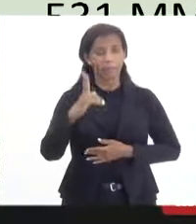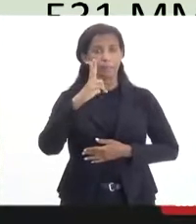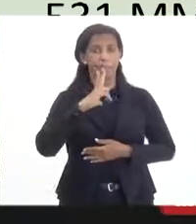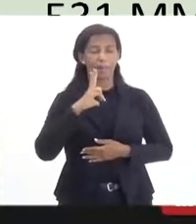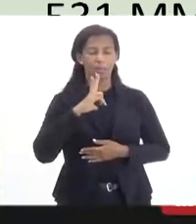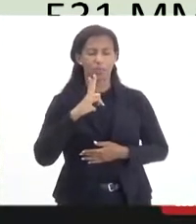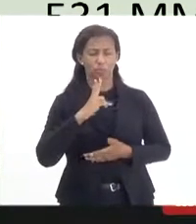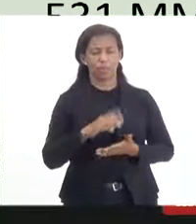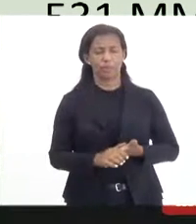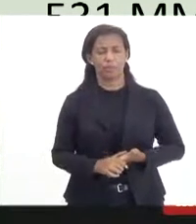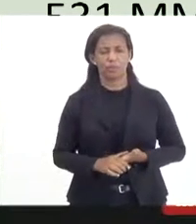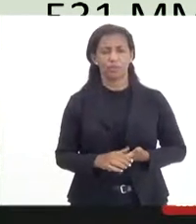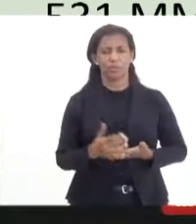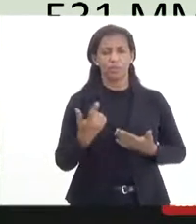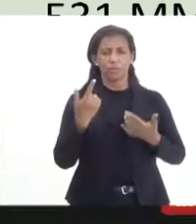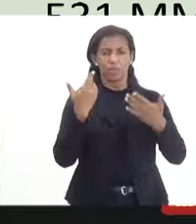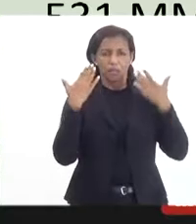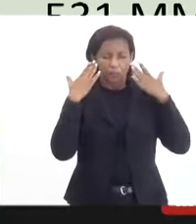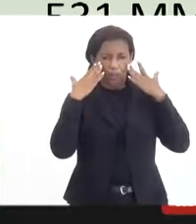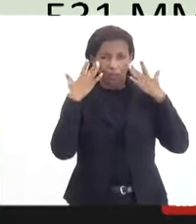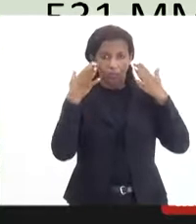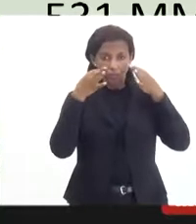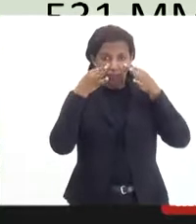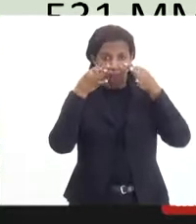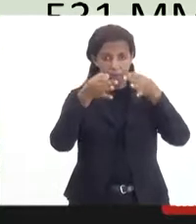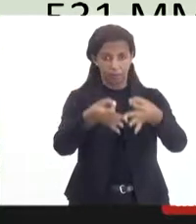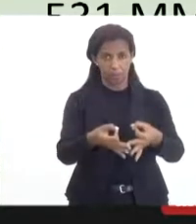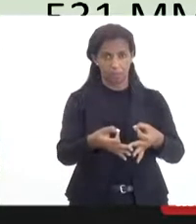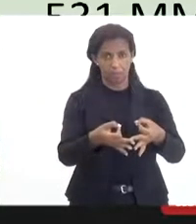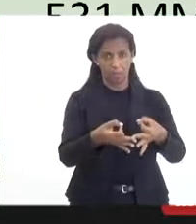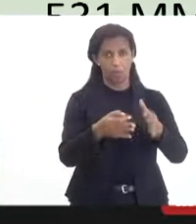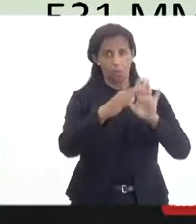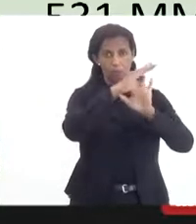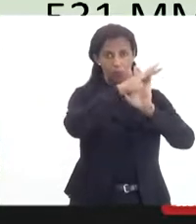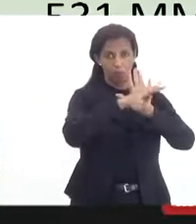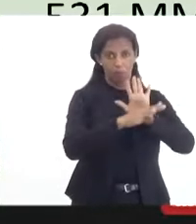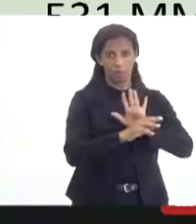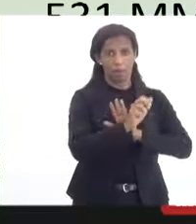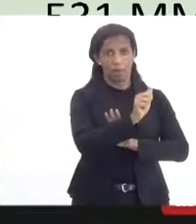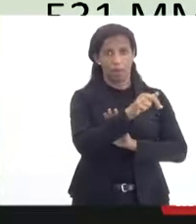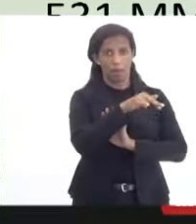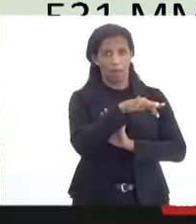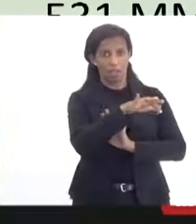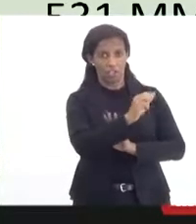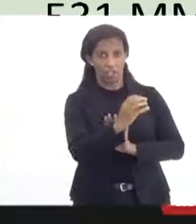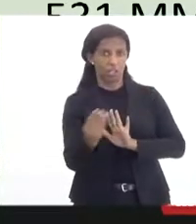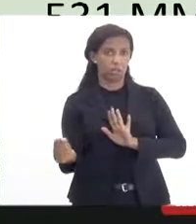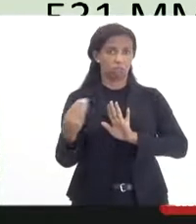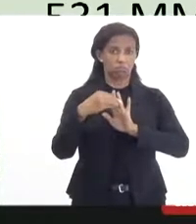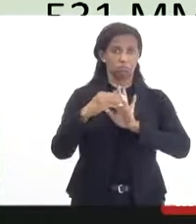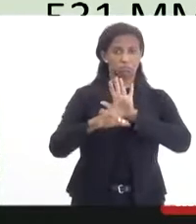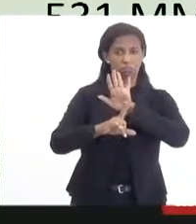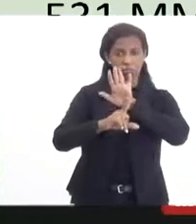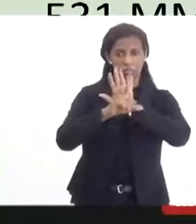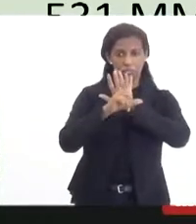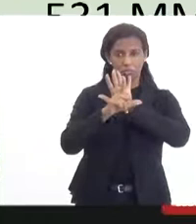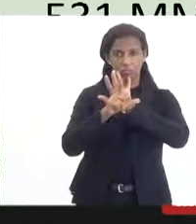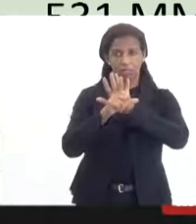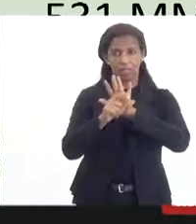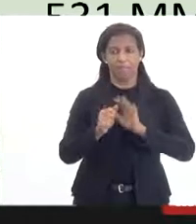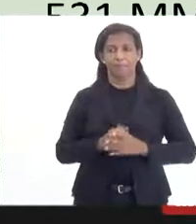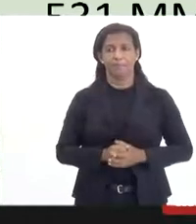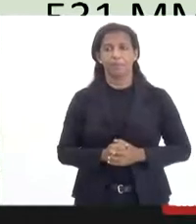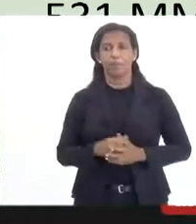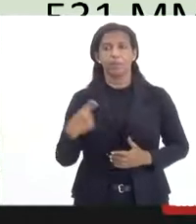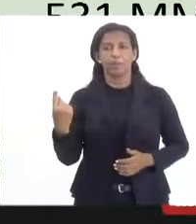programa de anistia em aberto decorrente das leis complementares 189 e 191, essa última de prorrogação.